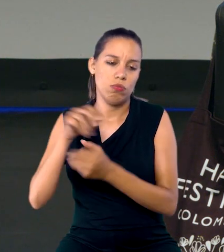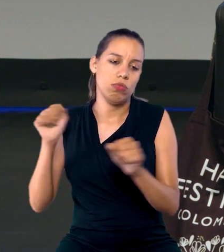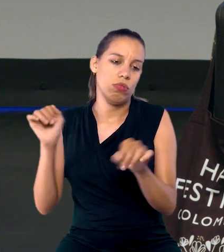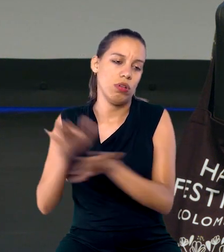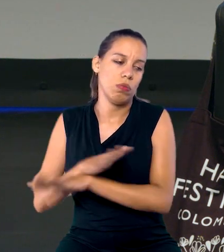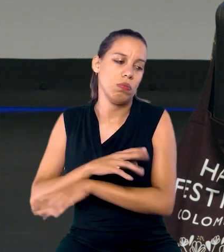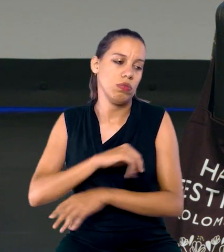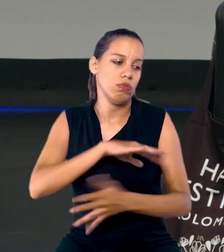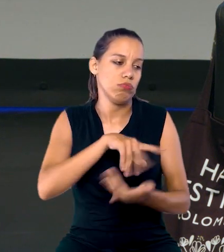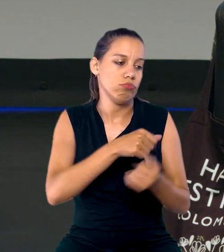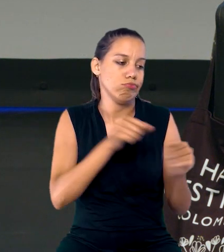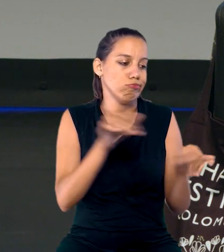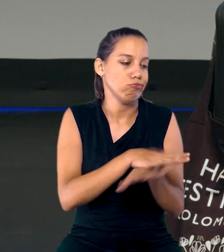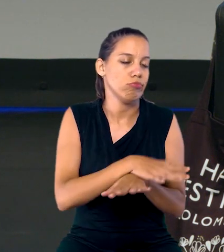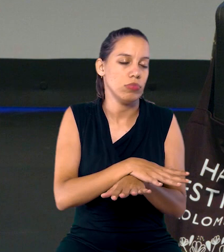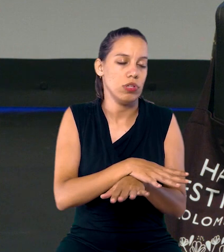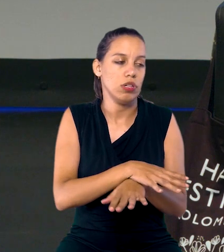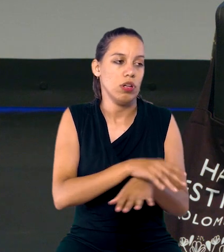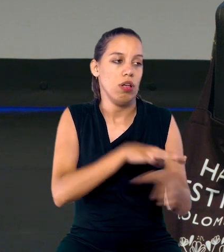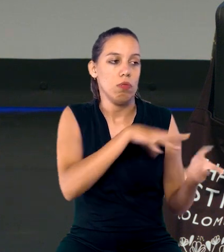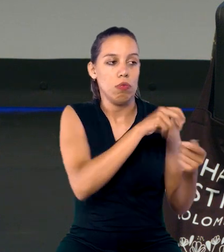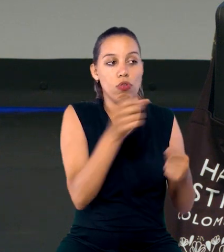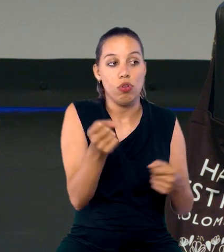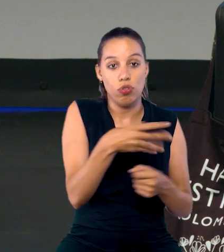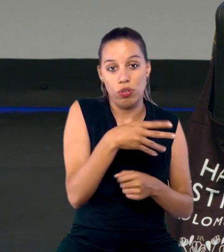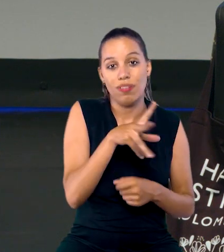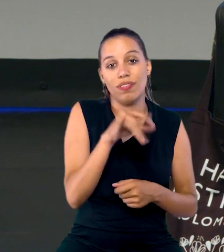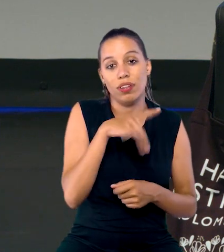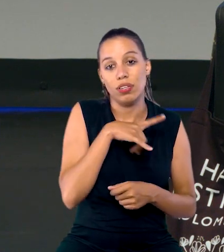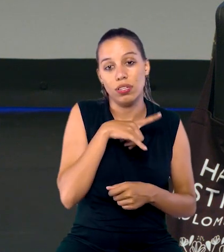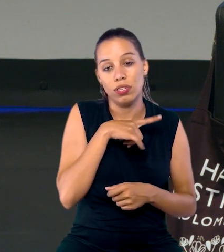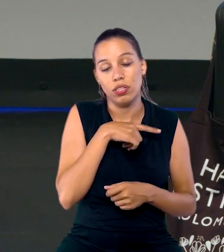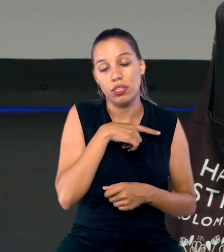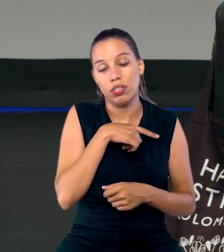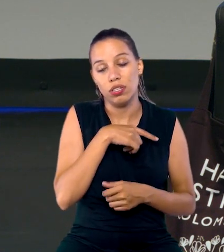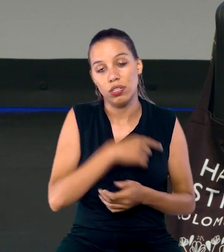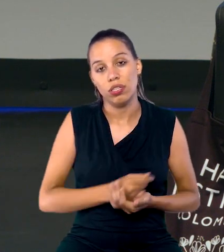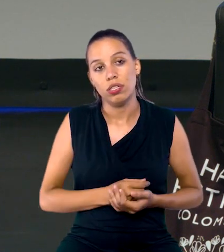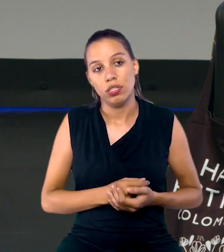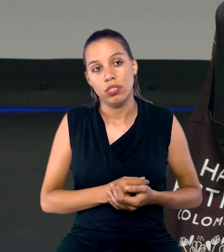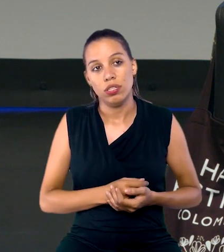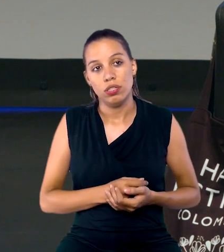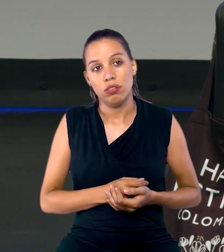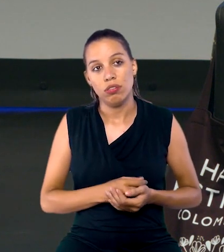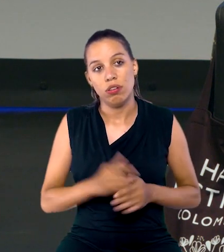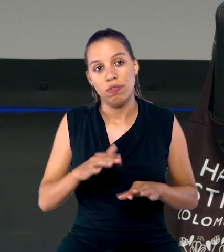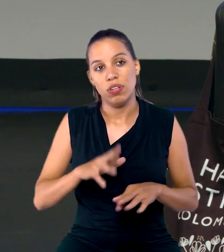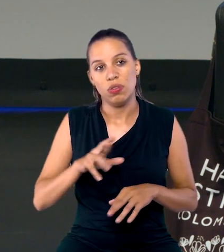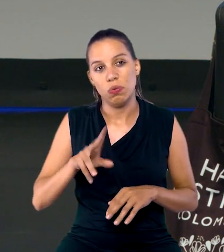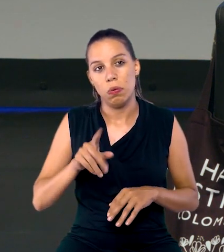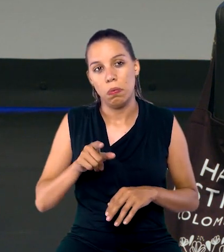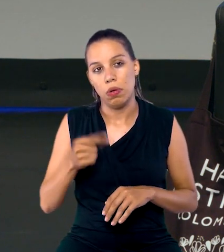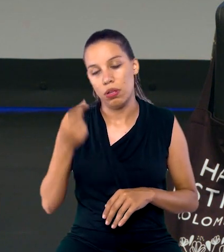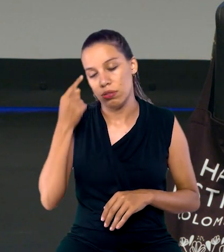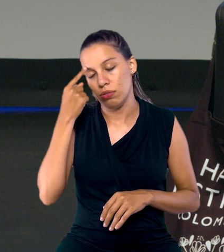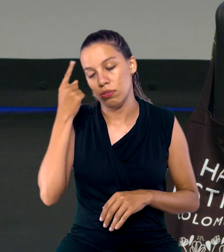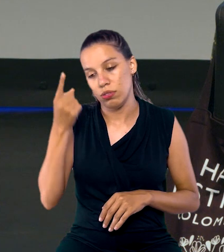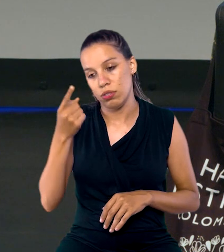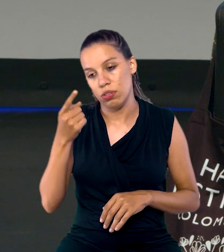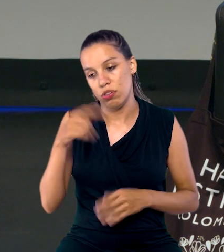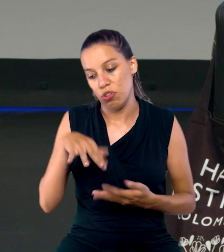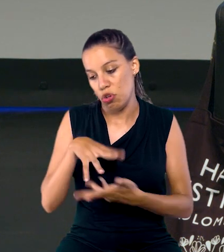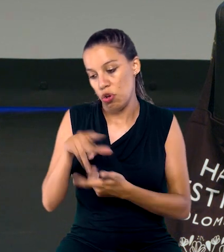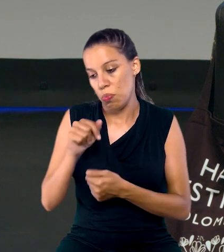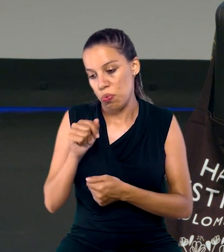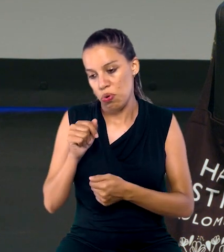já acabaram, outros irão iniciar. Então, o ponto talvez não seja essa ideia de